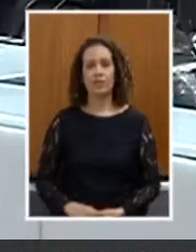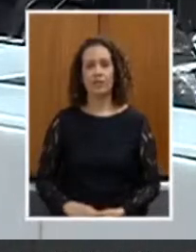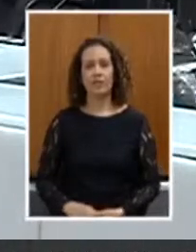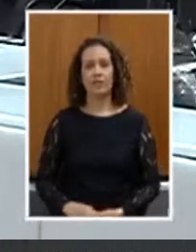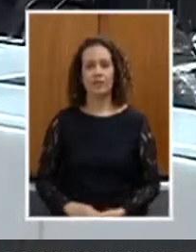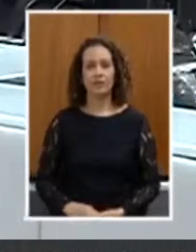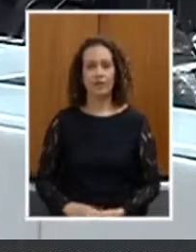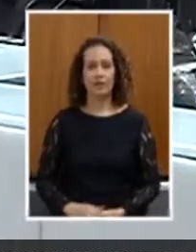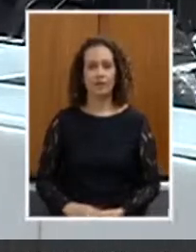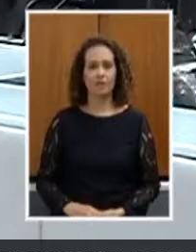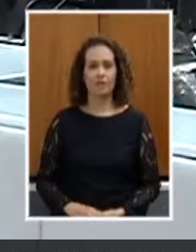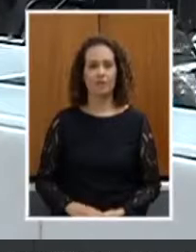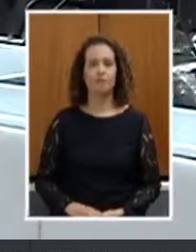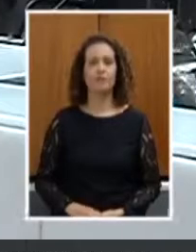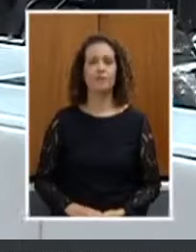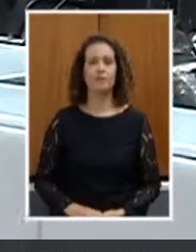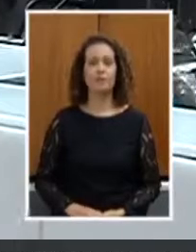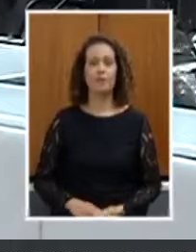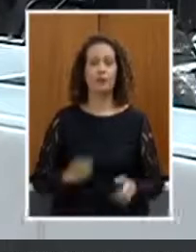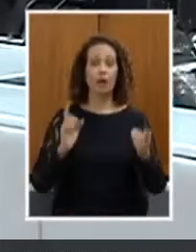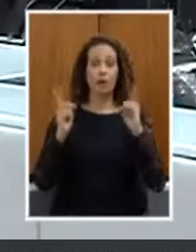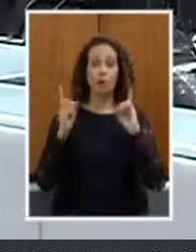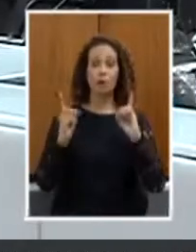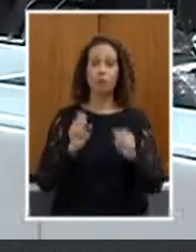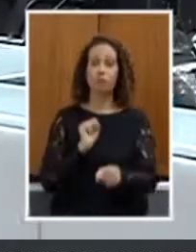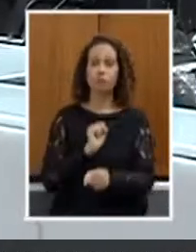A presidência suspende por alguns minutos